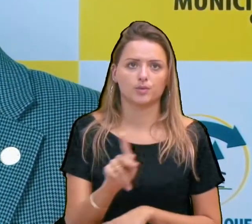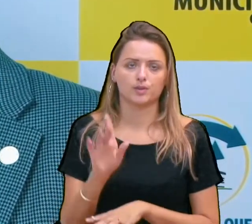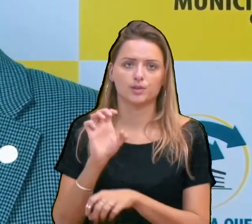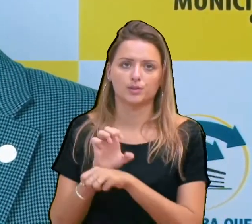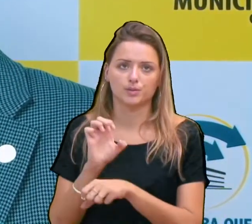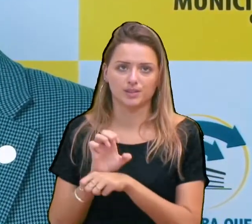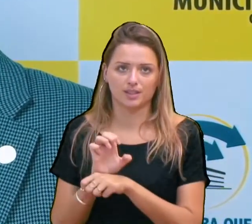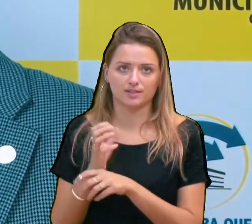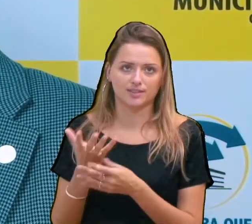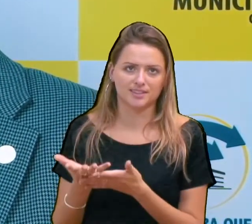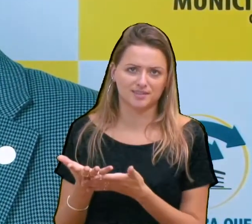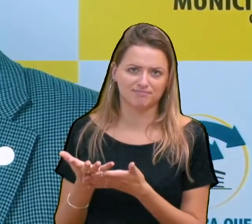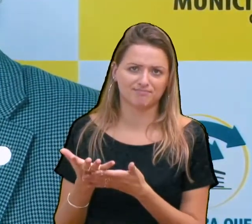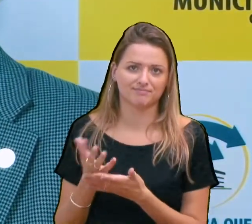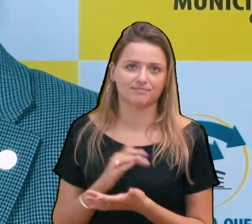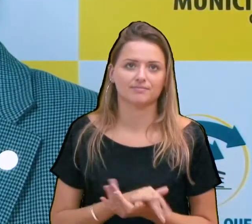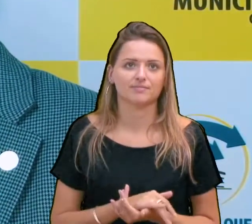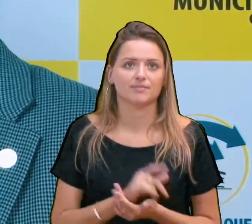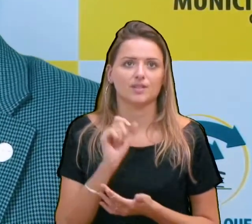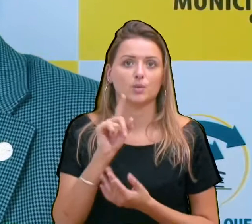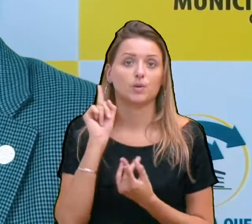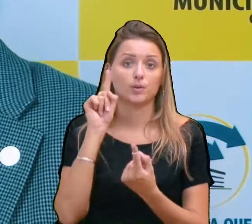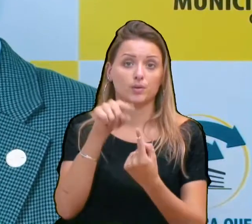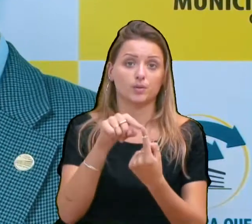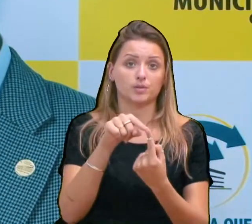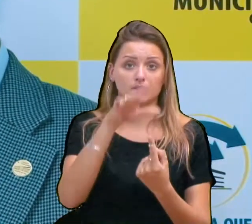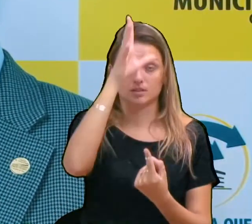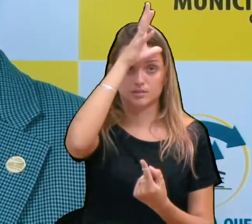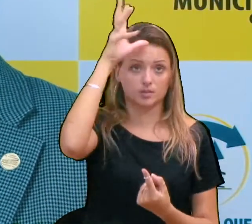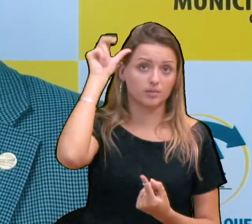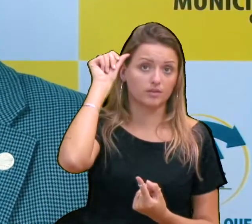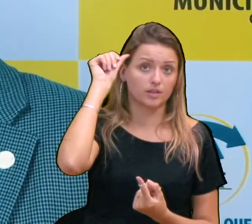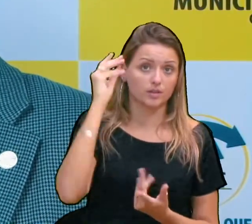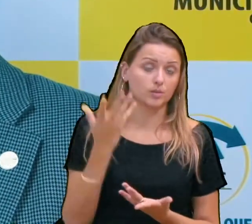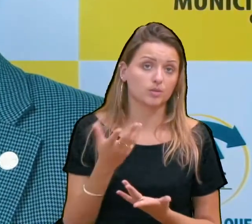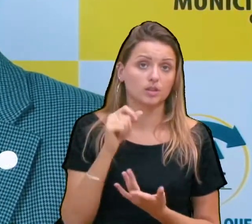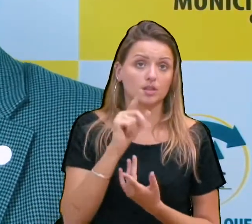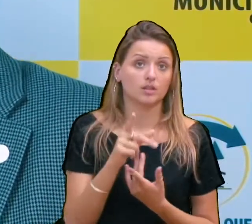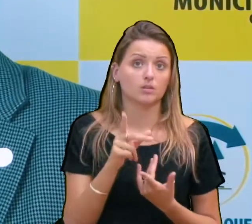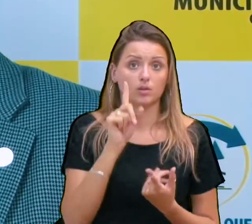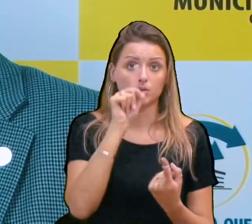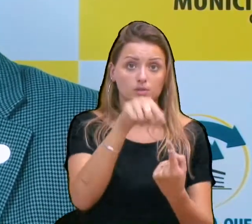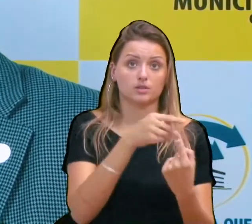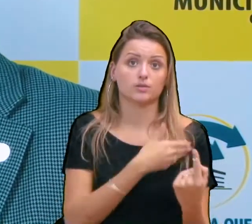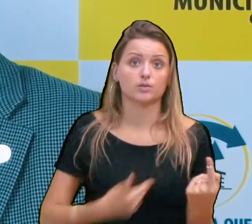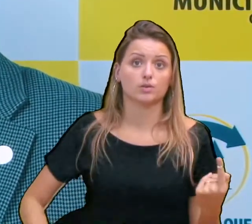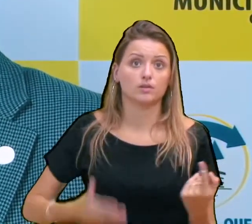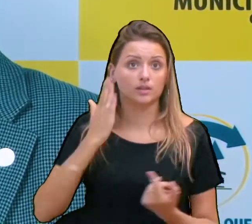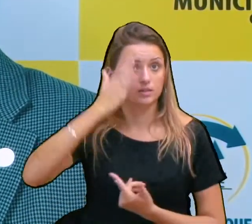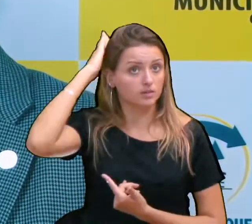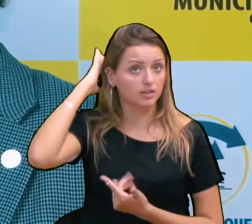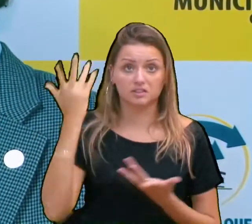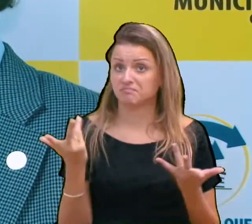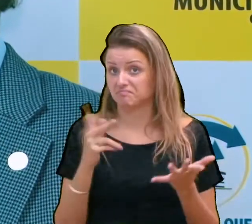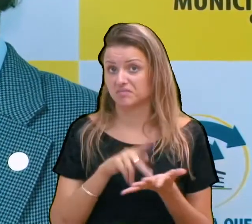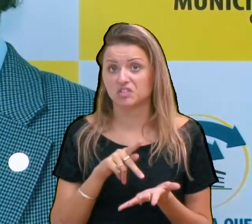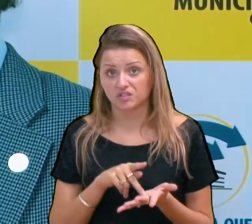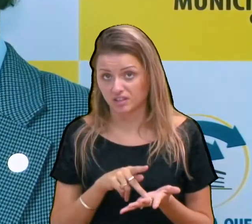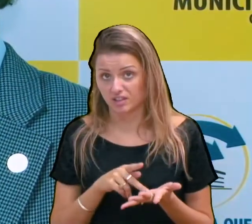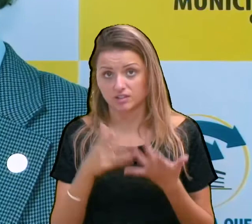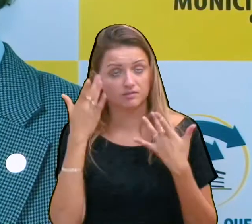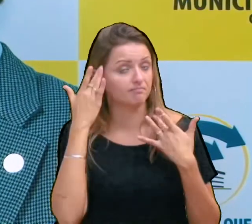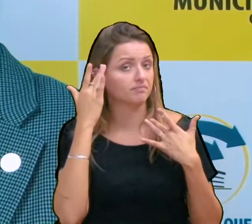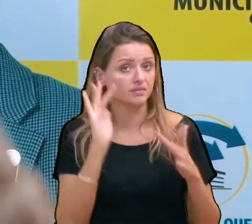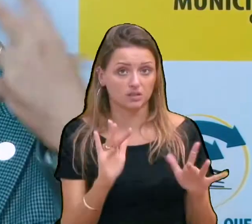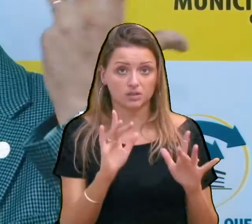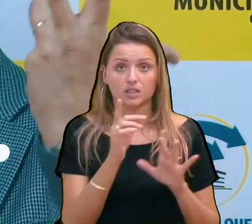estado. E qual é o objetivo do município, qual é o objetivo dessa atual administração? Sinceramente, nós não